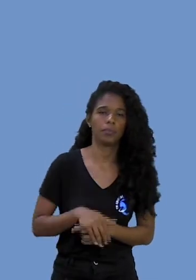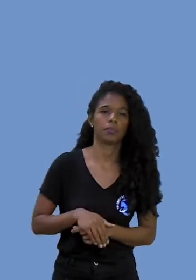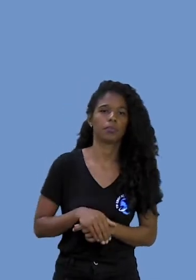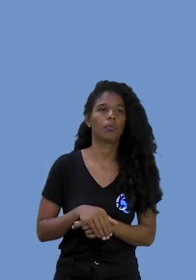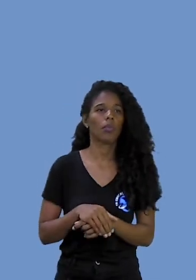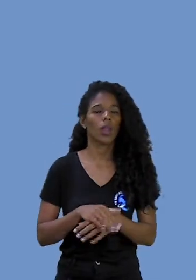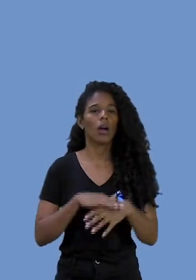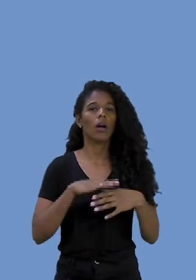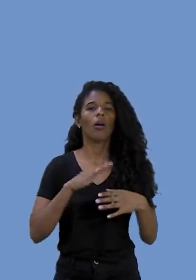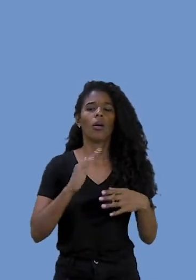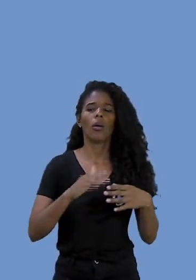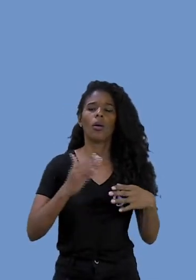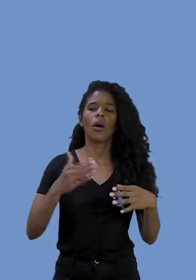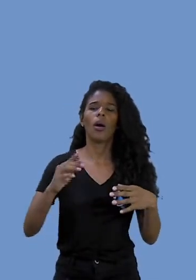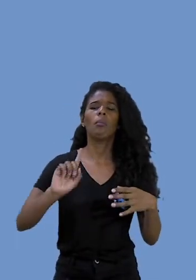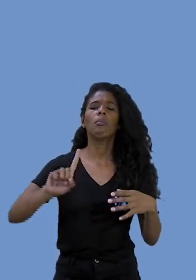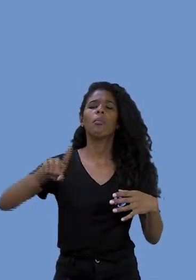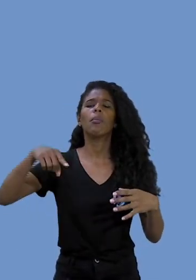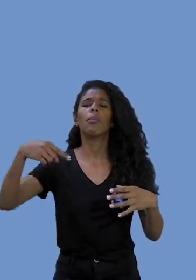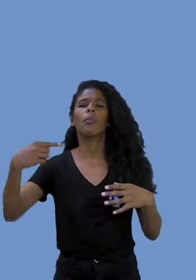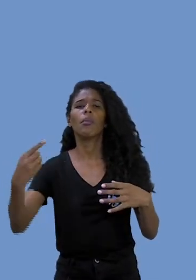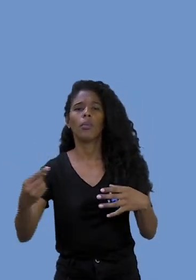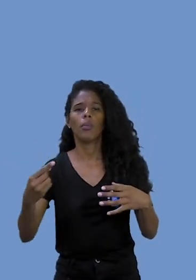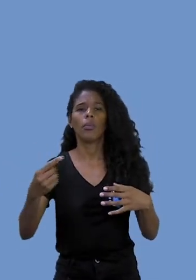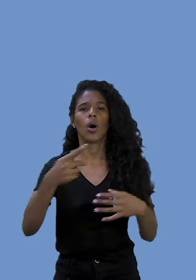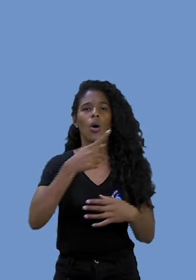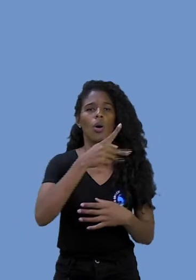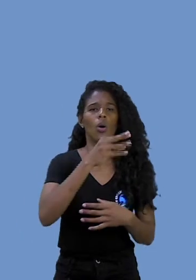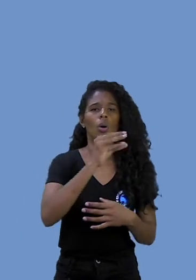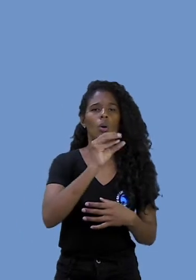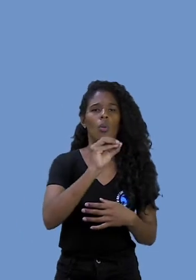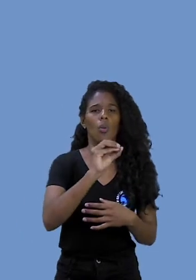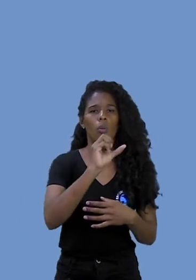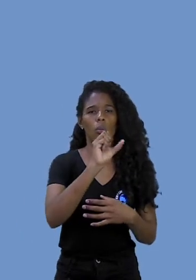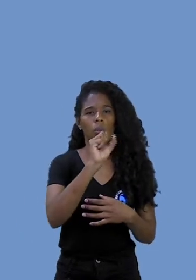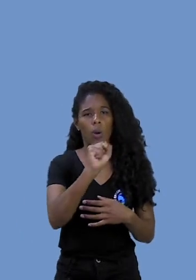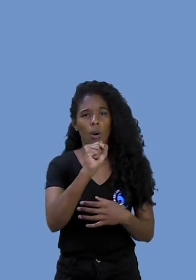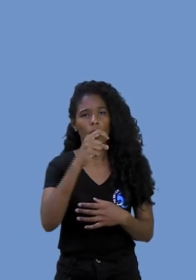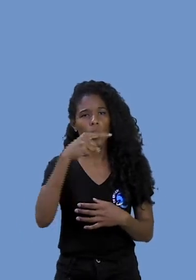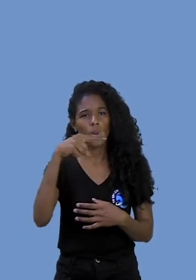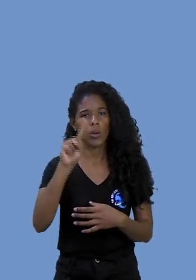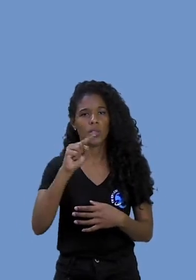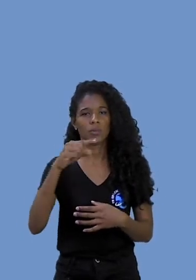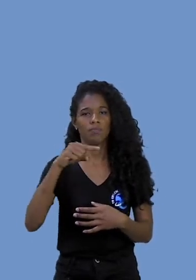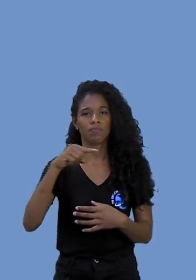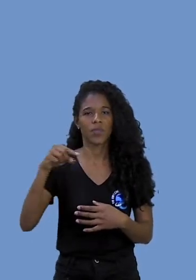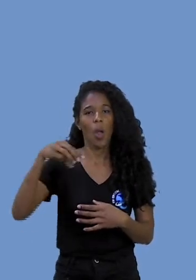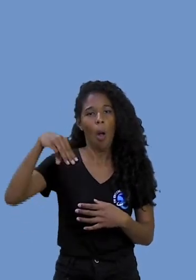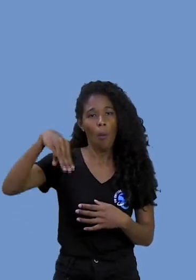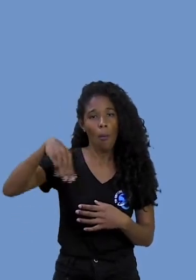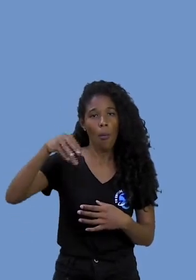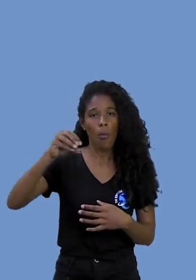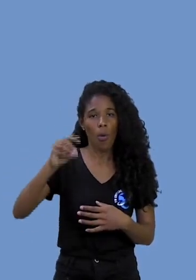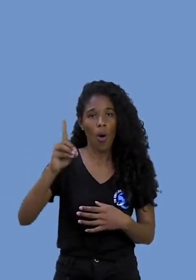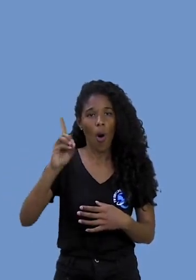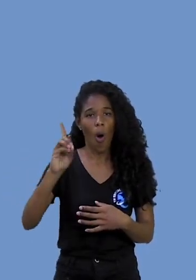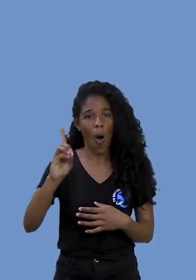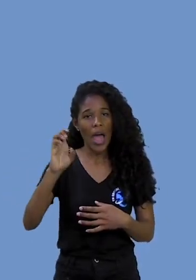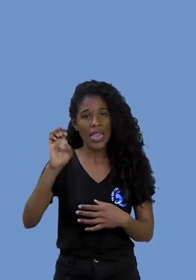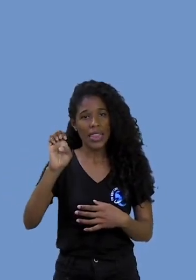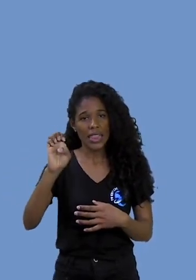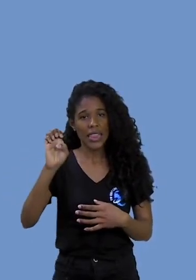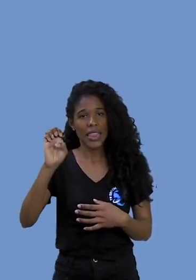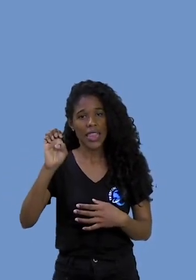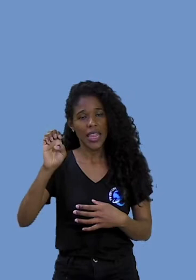né, em cada situação que o hífen vai aparecer. Amai-vos, aí que eu tenho um pronome depois do